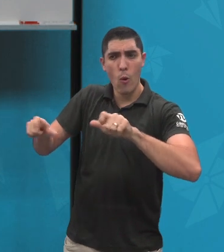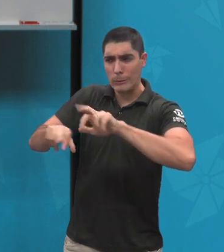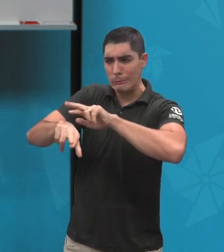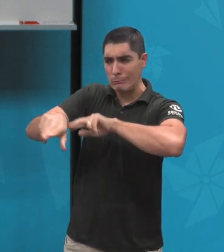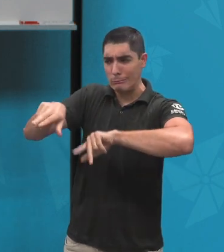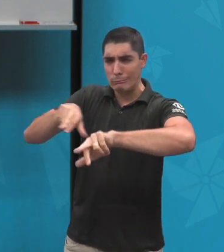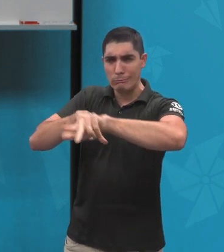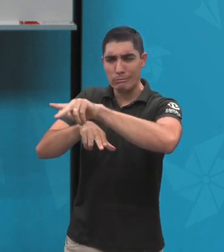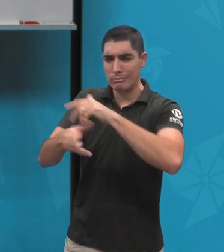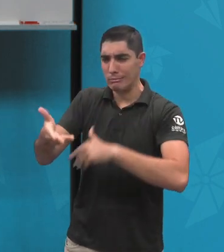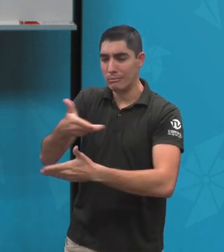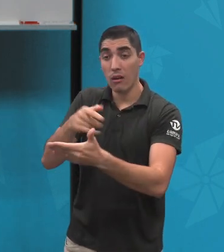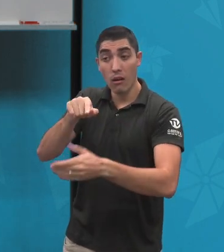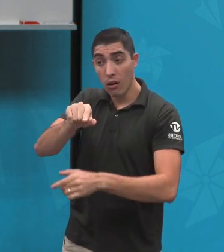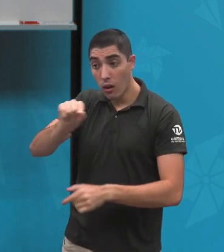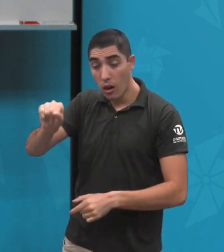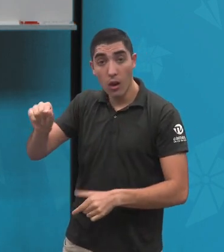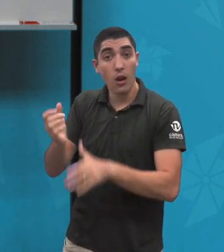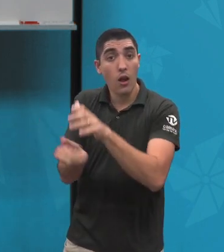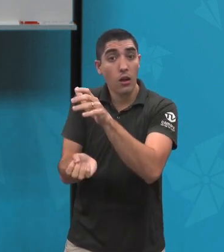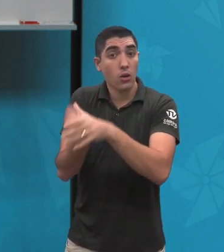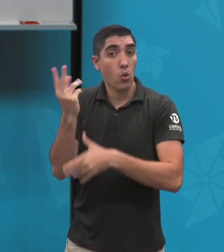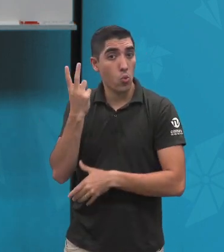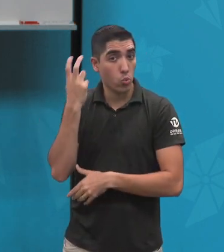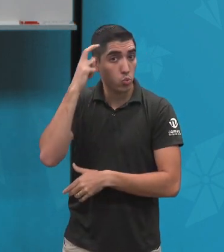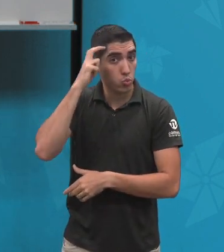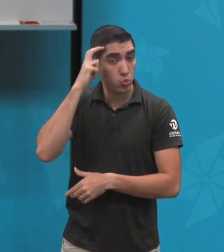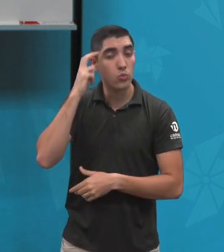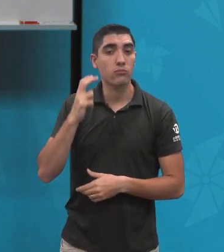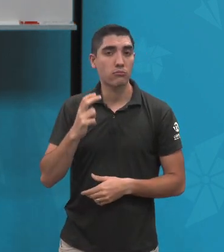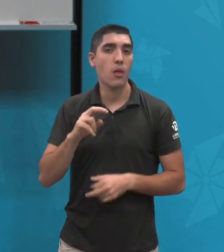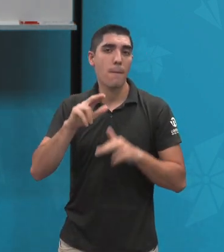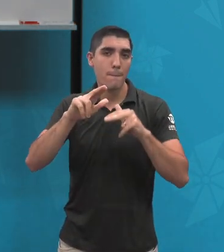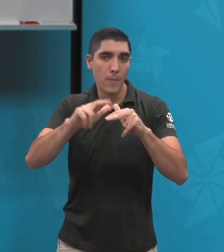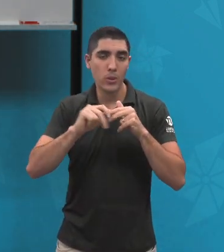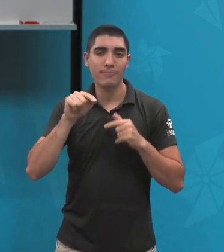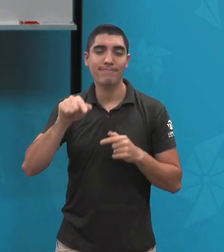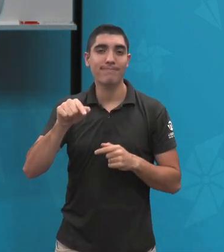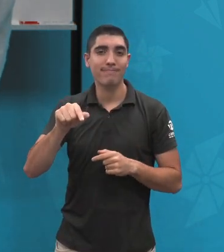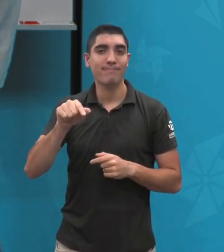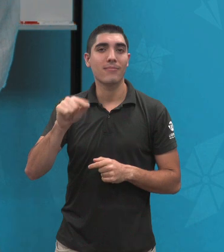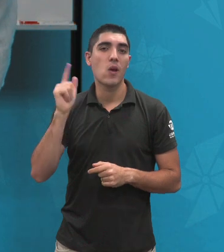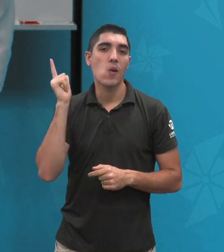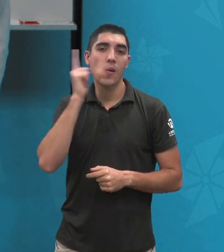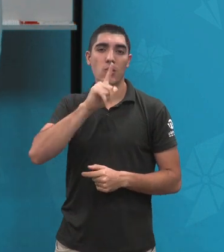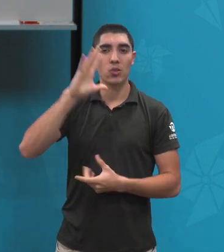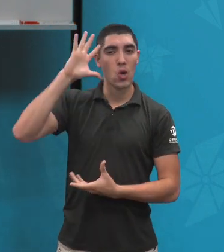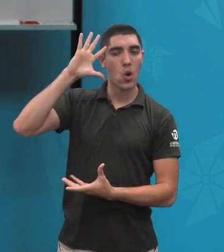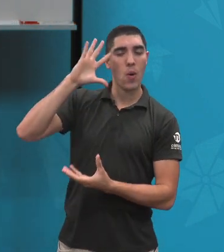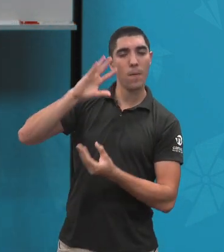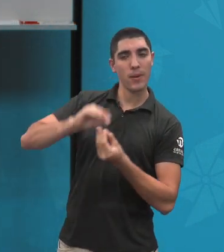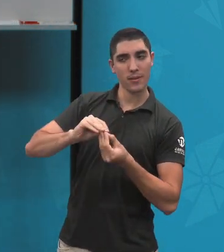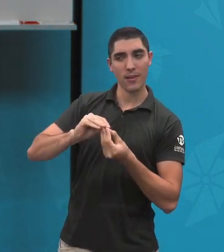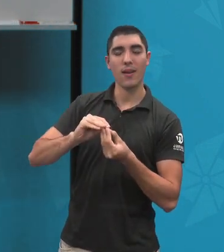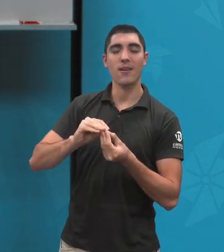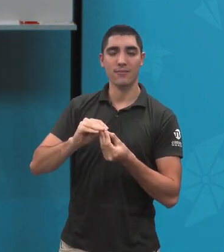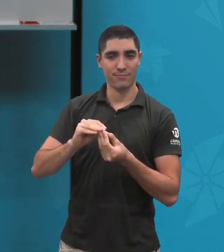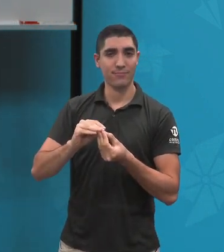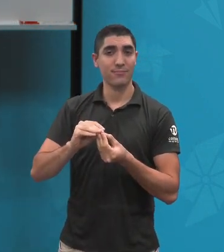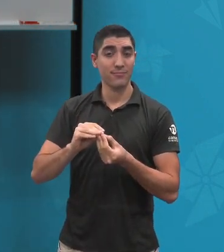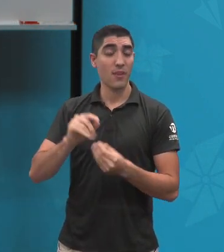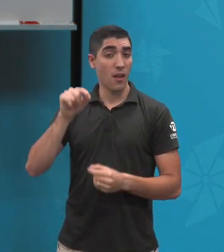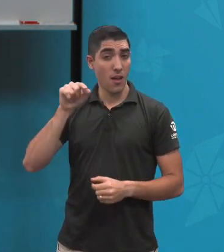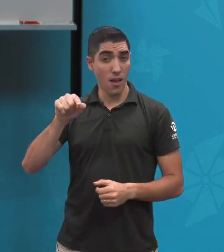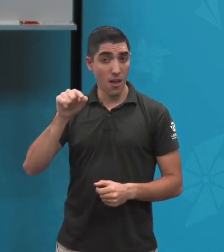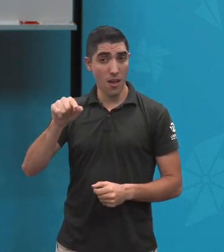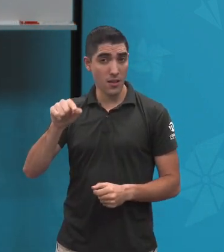base mais ou menos sólida e considerável para pensar que nós estamos